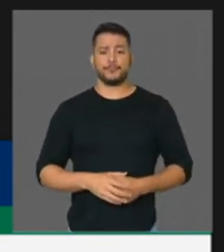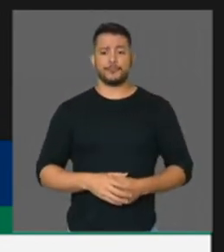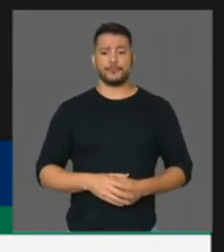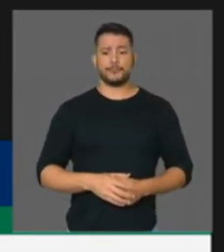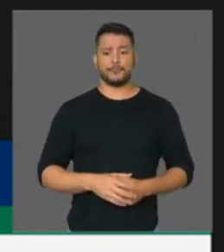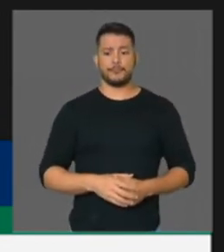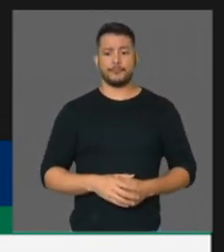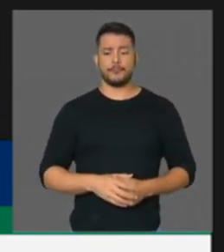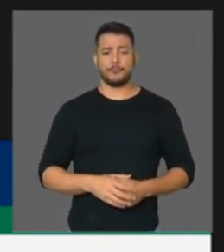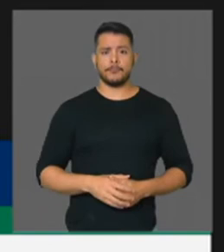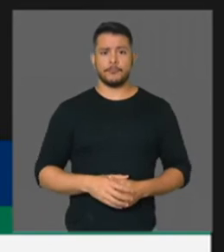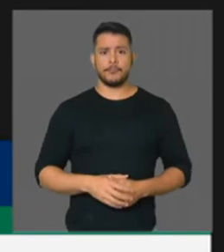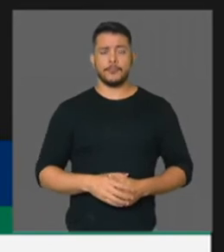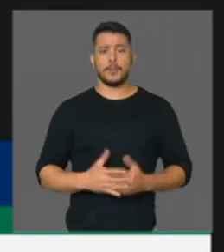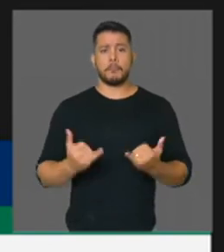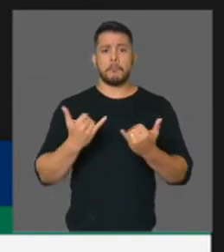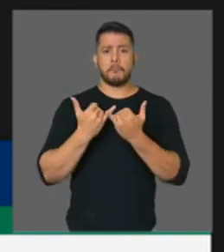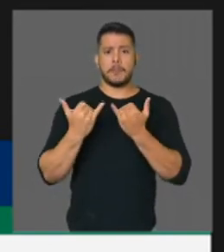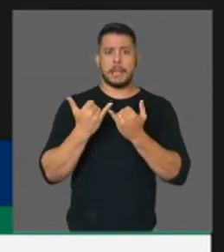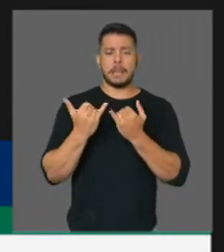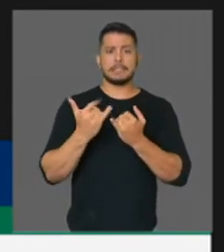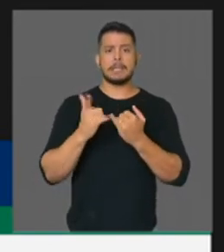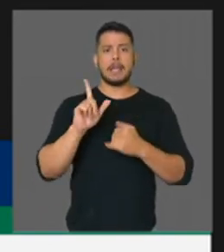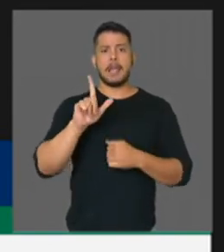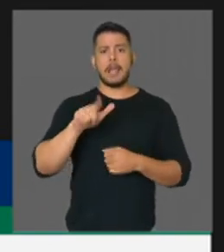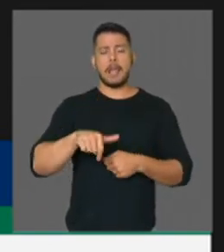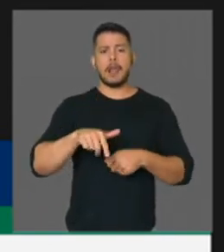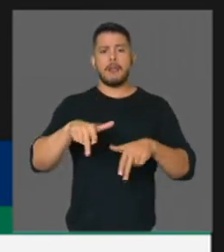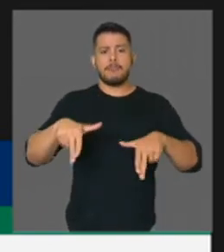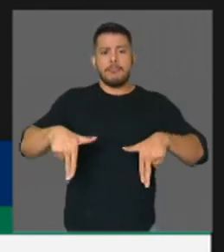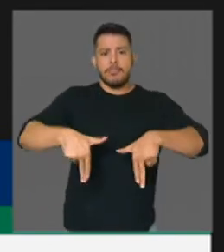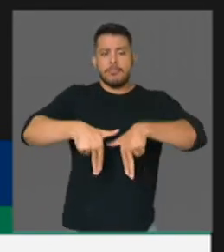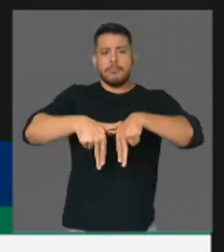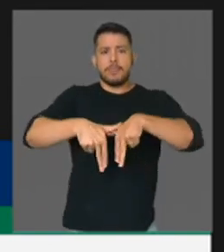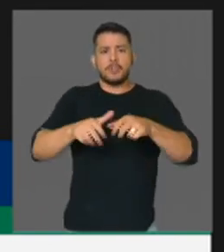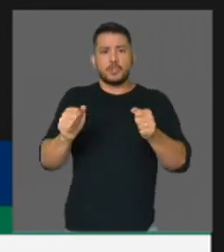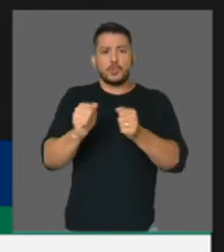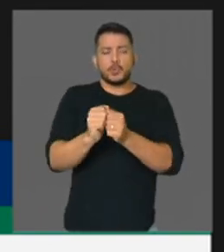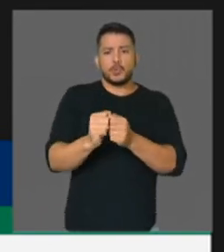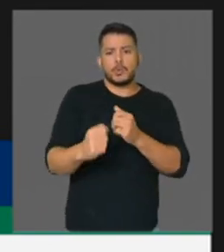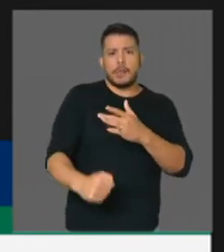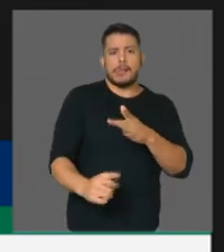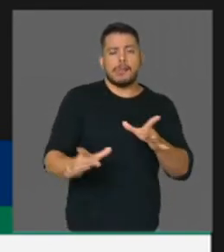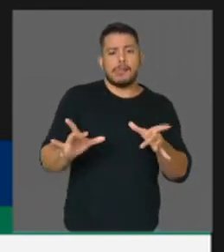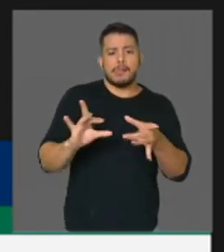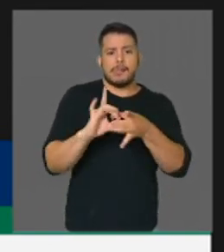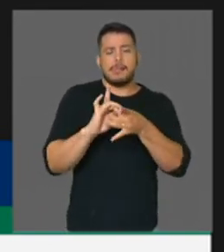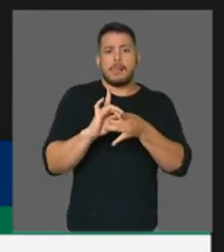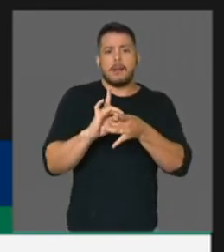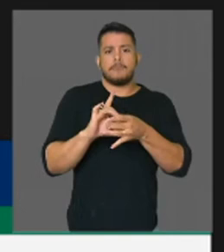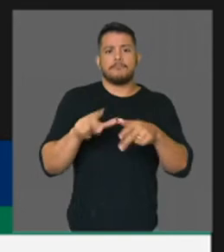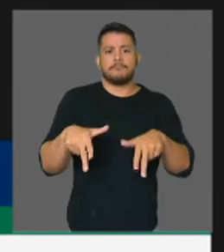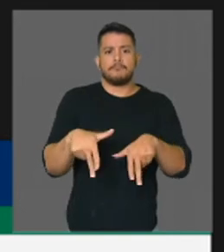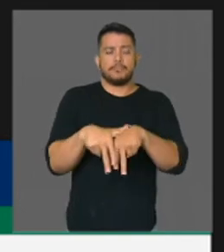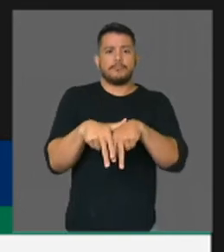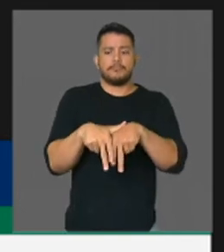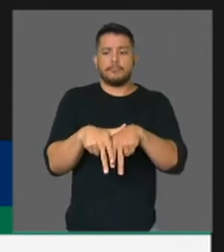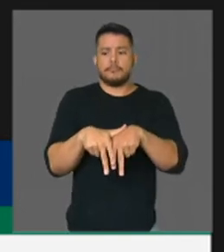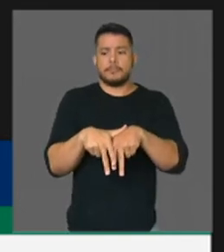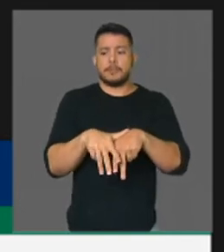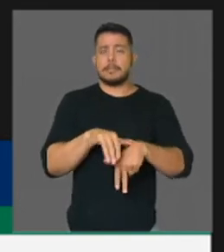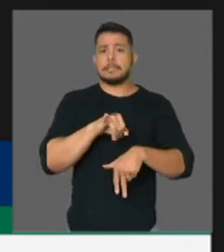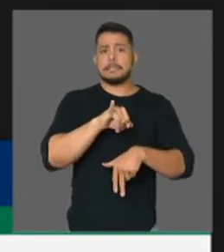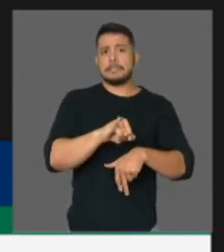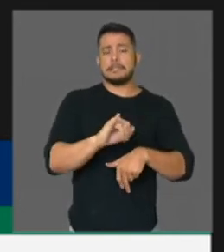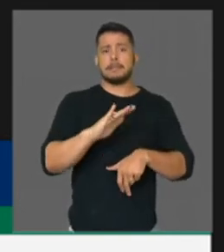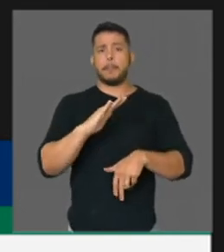como irmãos siameses, eles estão ligados umbilicalmente. Se um morrer, o